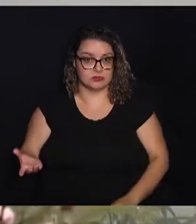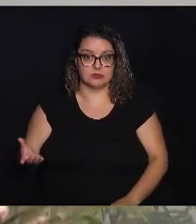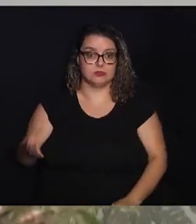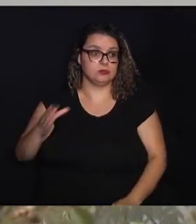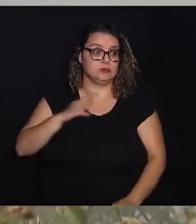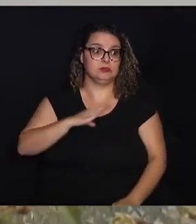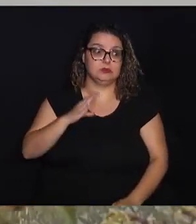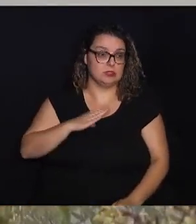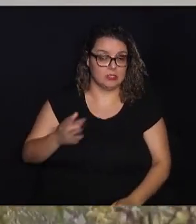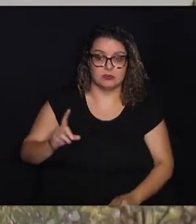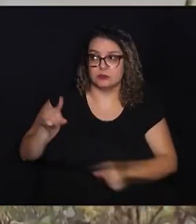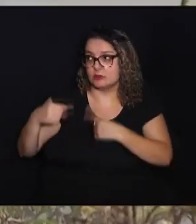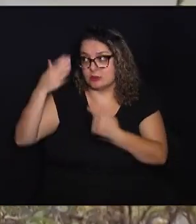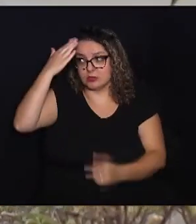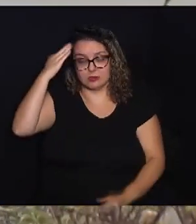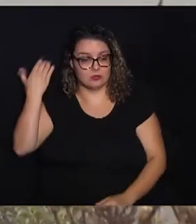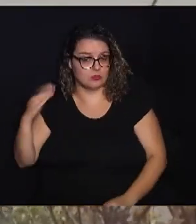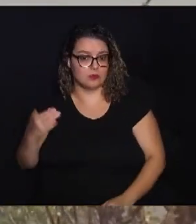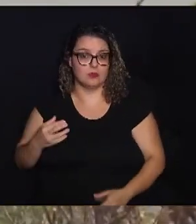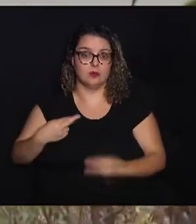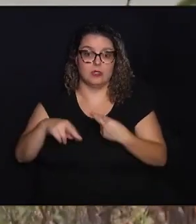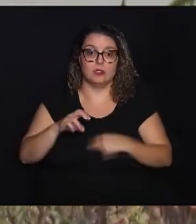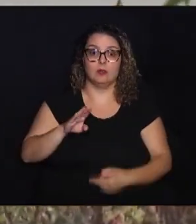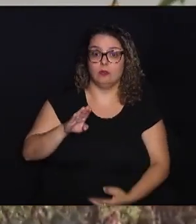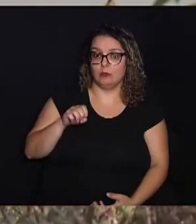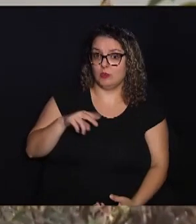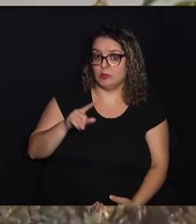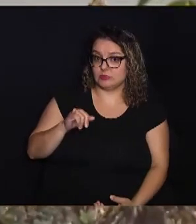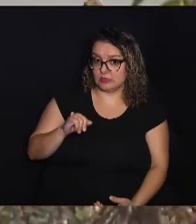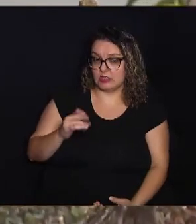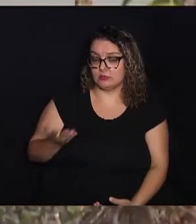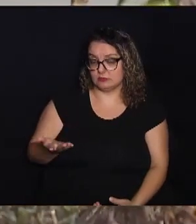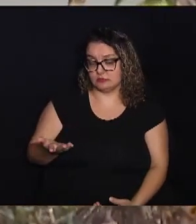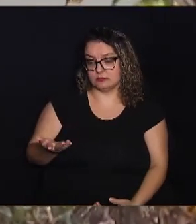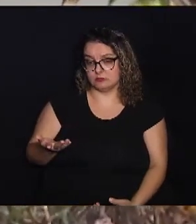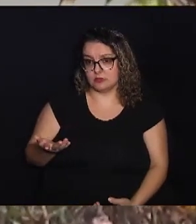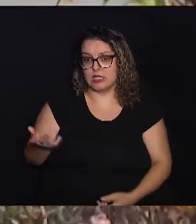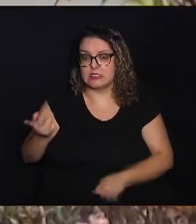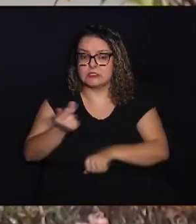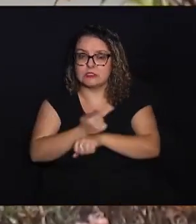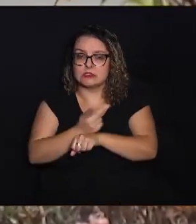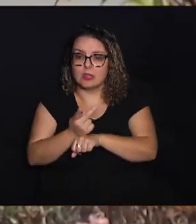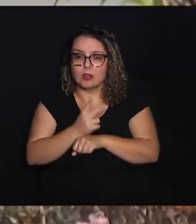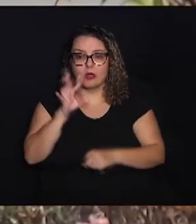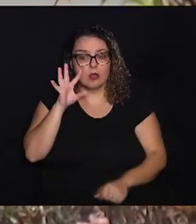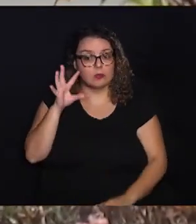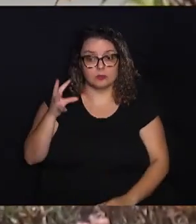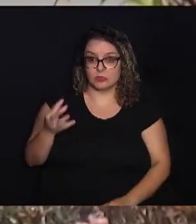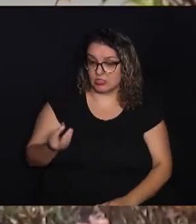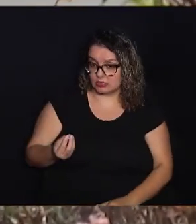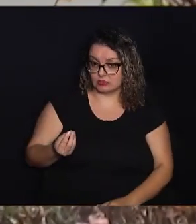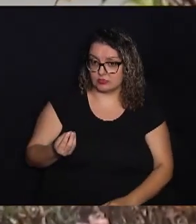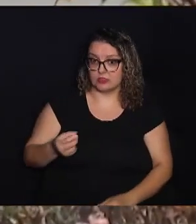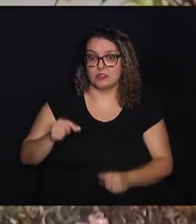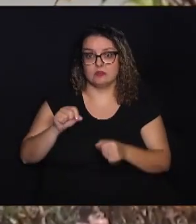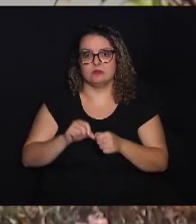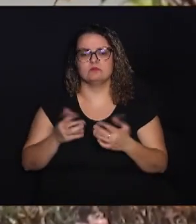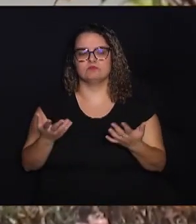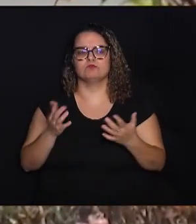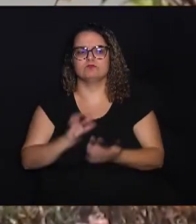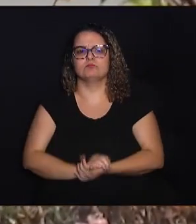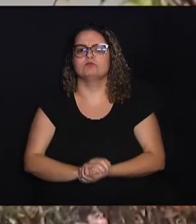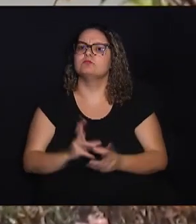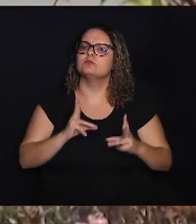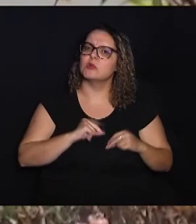em relação ao bonsai. E essa busca de conhecimento que fez eu falar, puxa, que